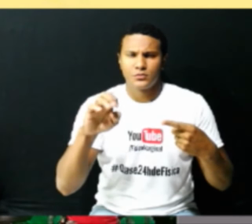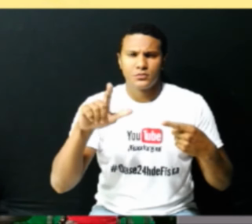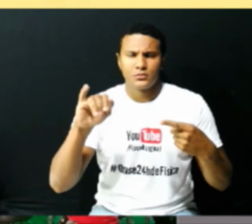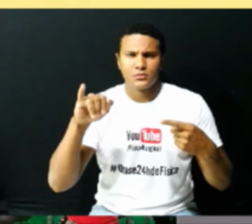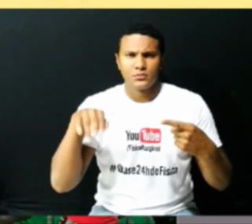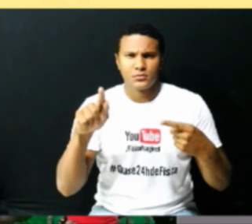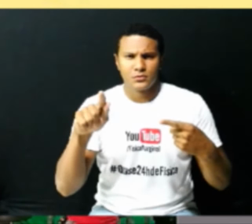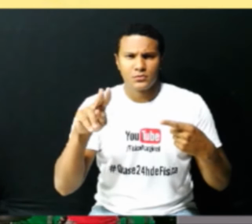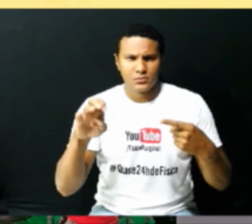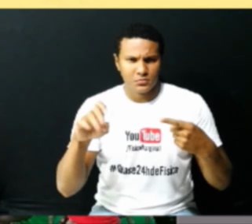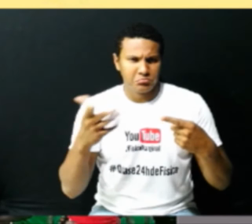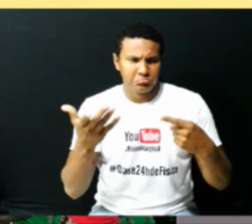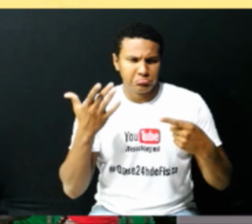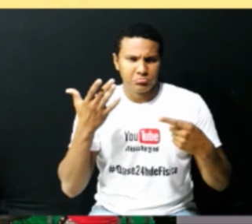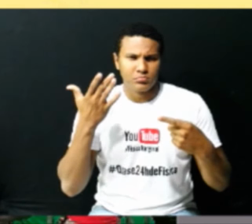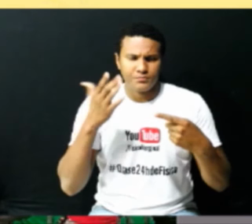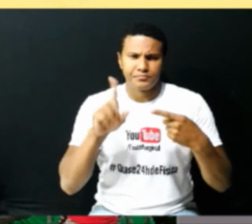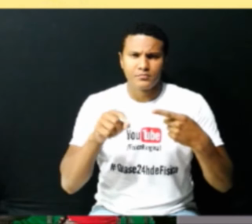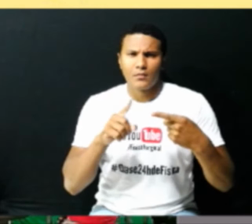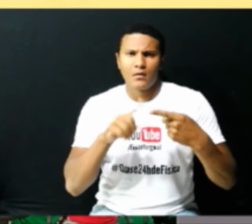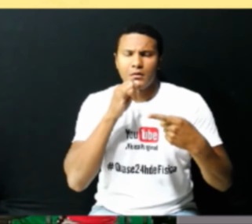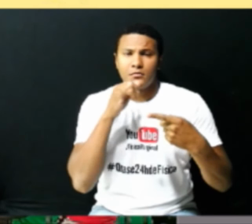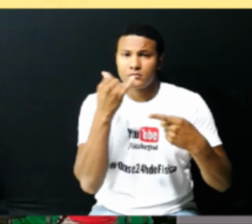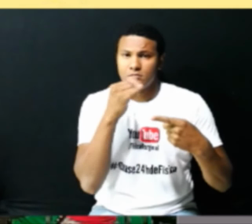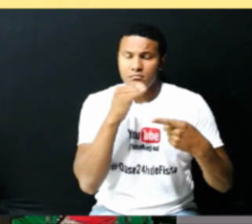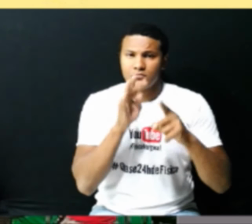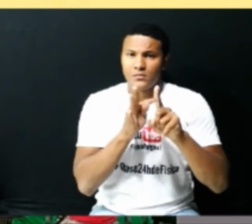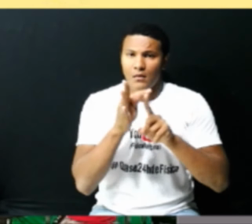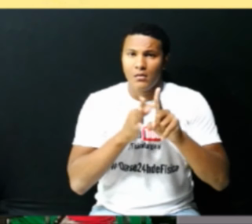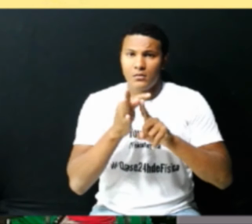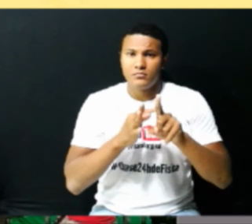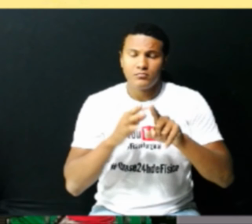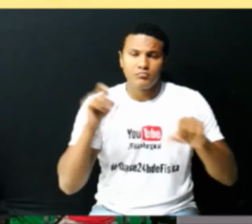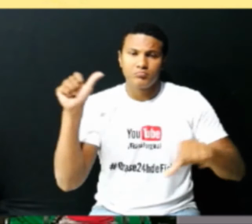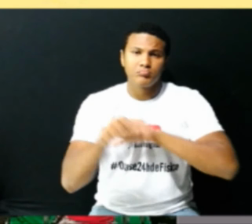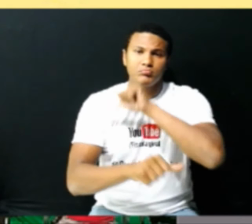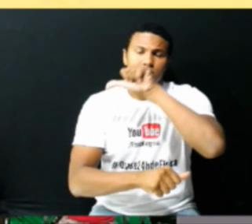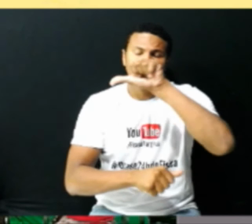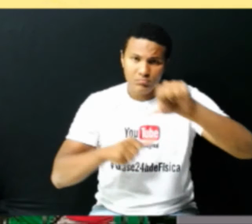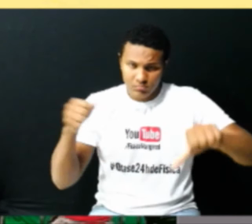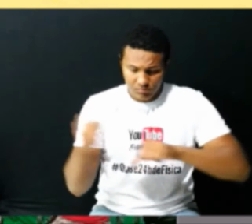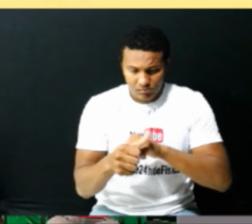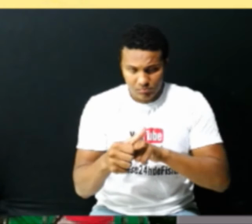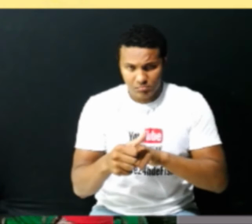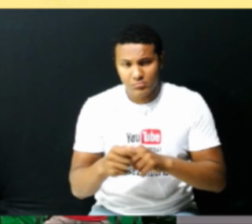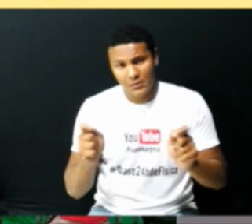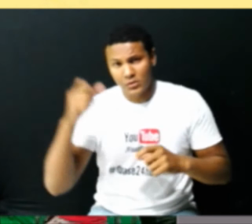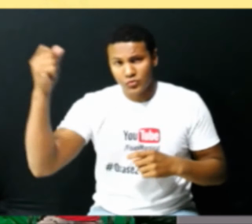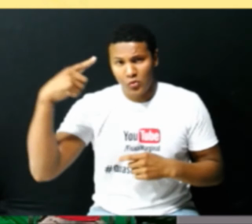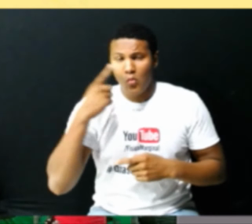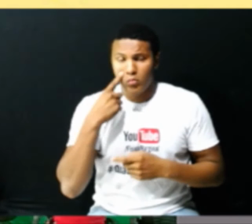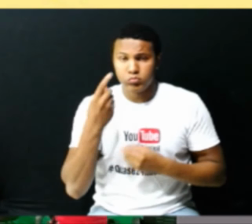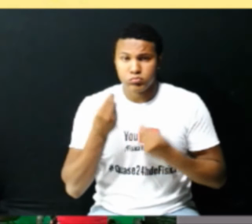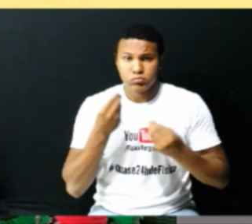energia térmica para provocar uma série de explosões e provocar a indução. Dá para usar energia solar para provocar a indução se você utilizar